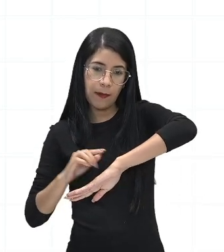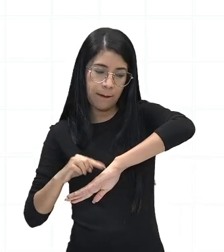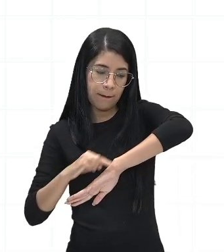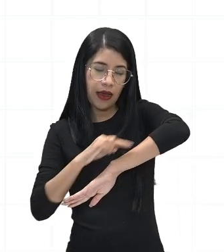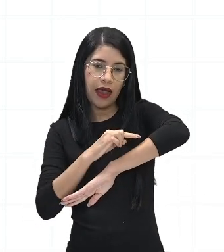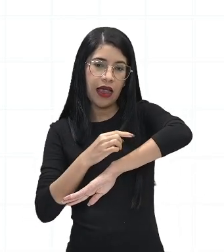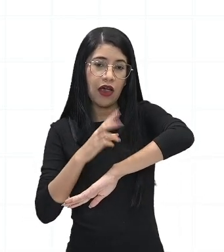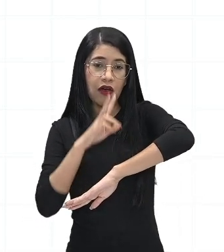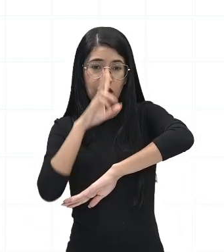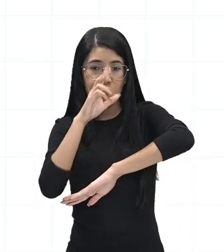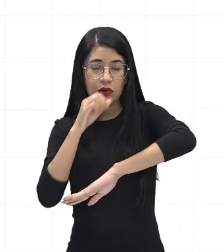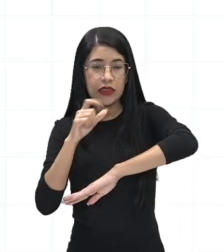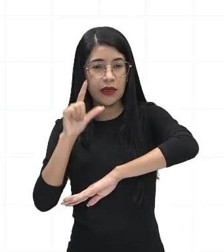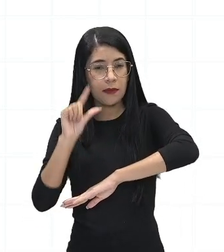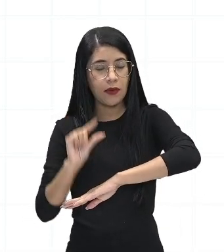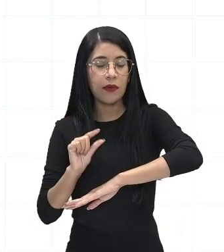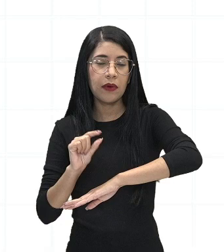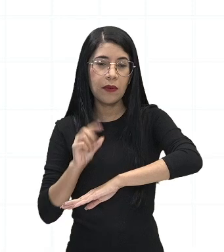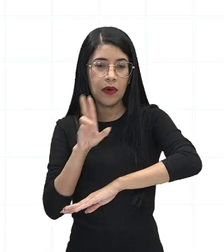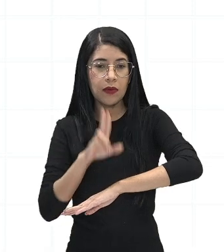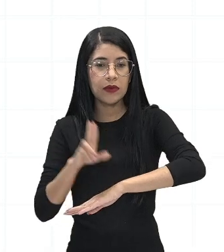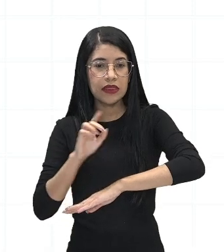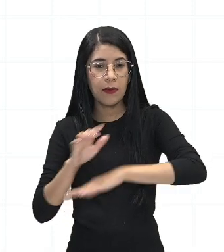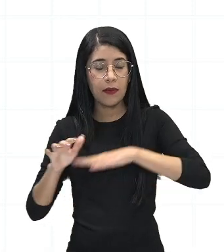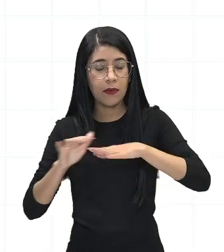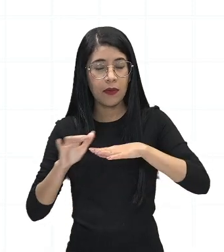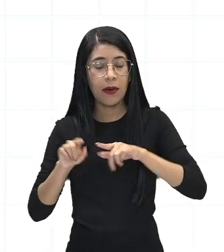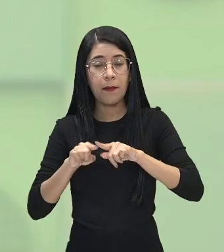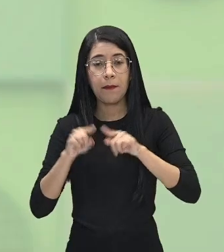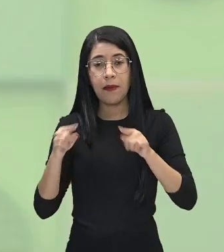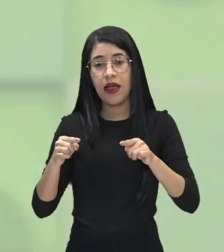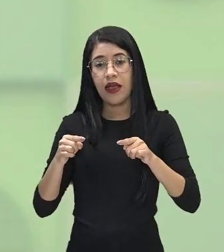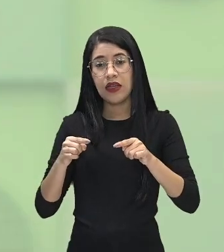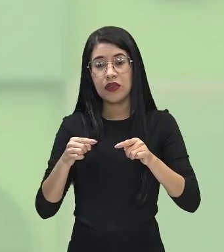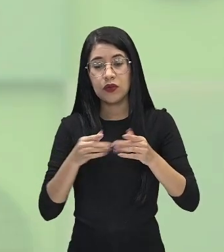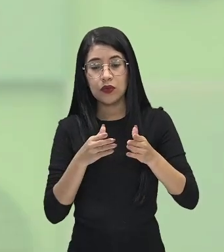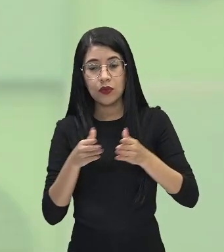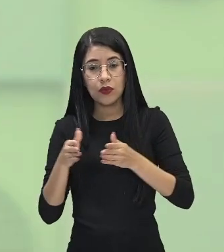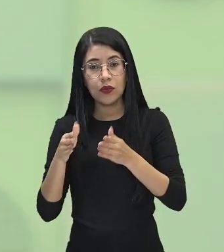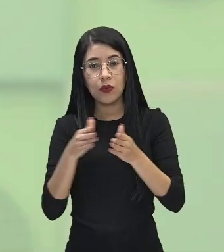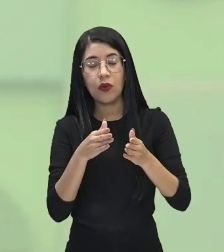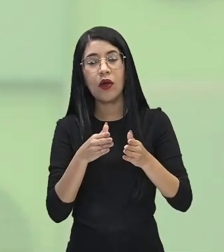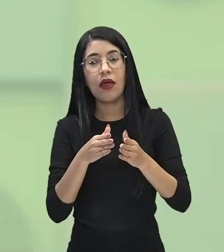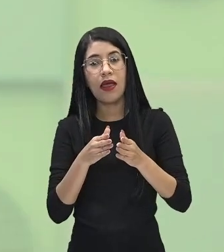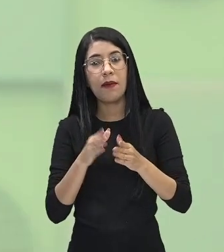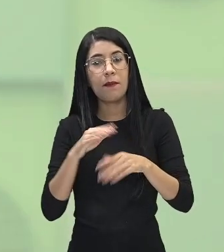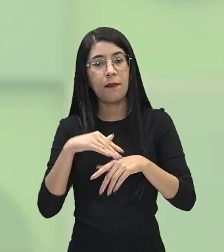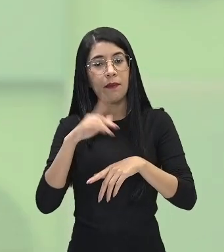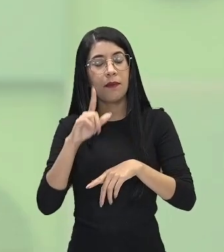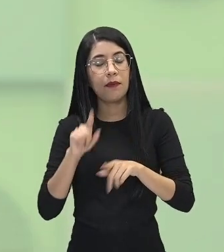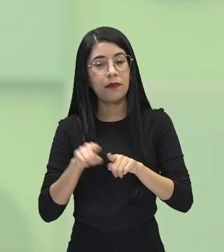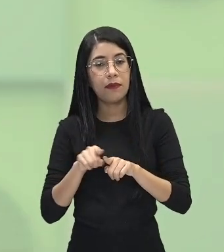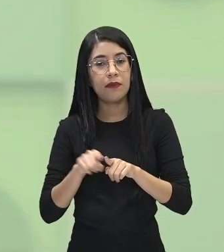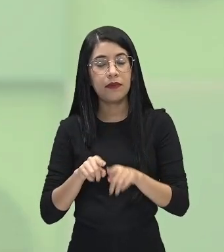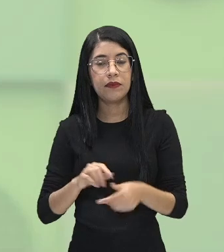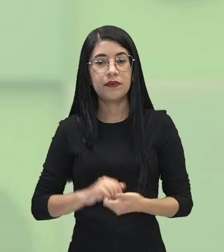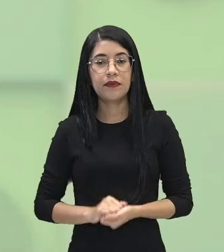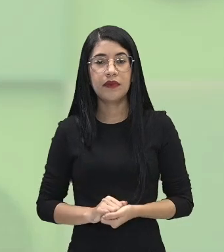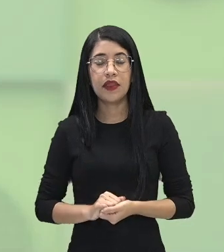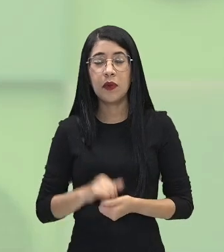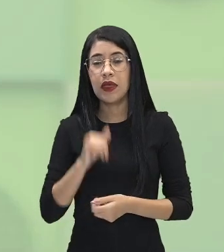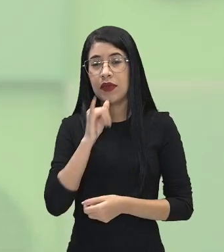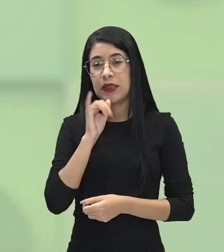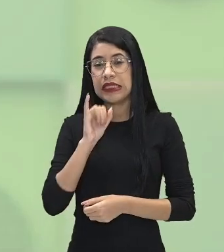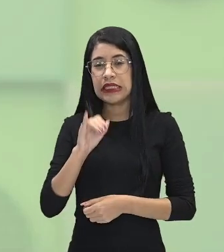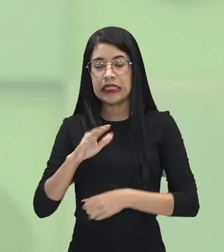para movimentar um objeto. Porém, o percurso que a gente vai fazer pode ser muito maior. Então, se um plano